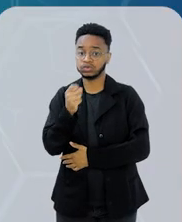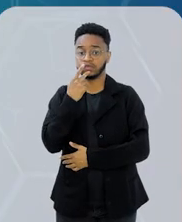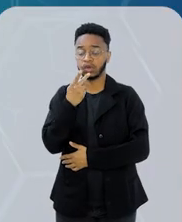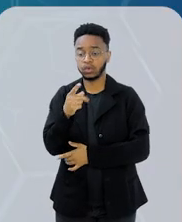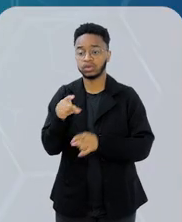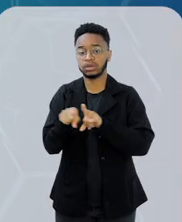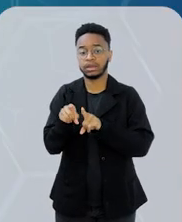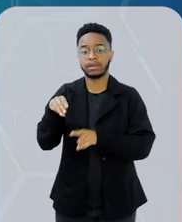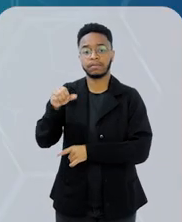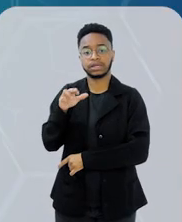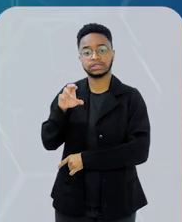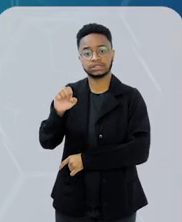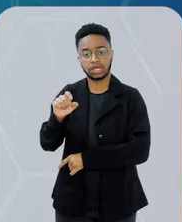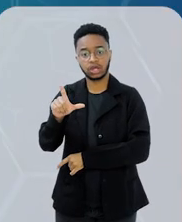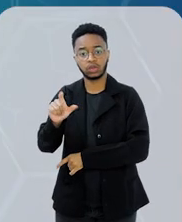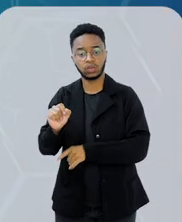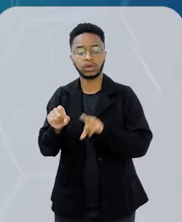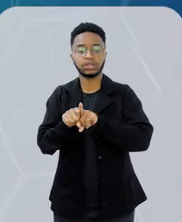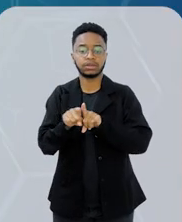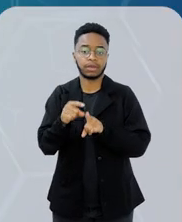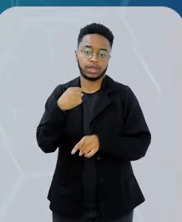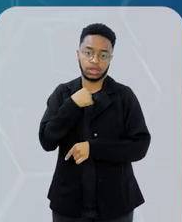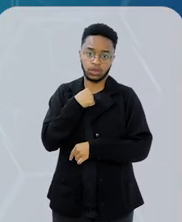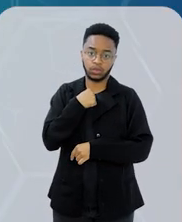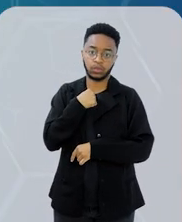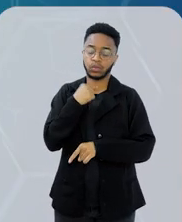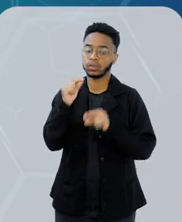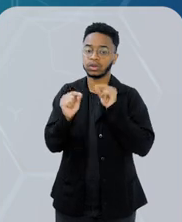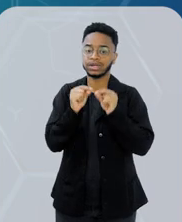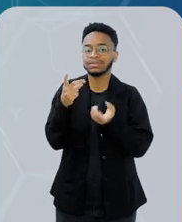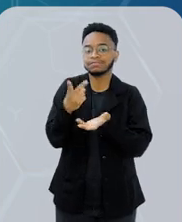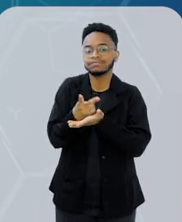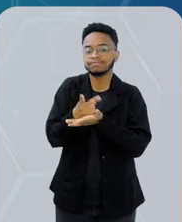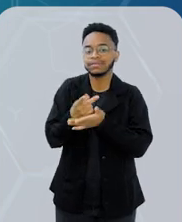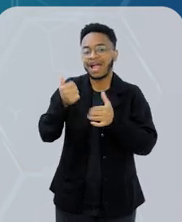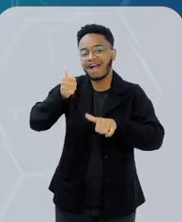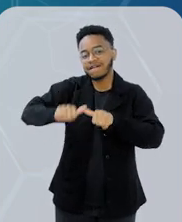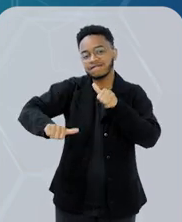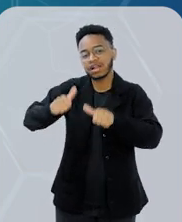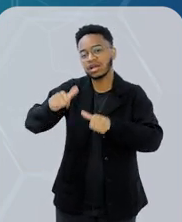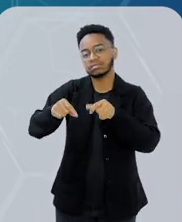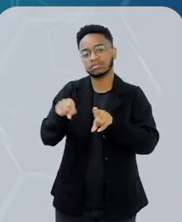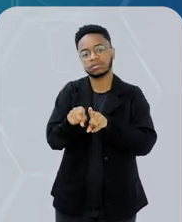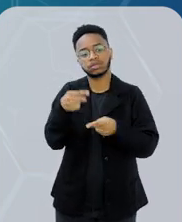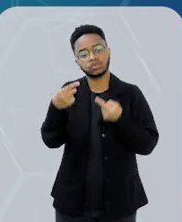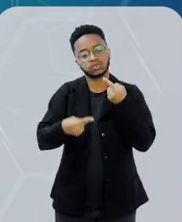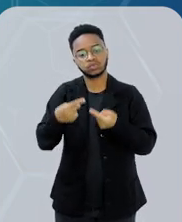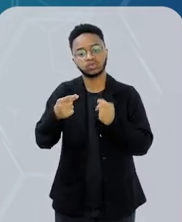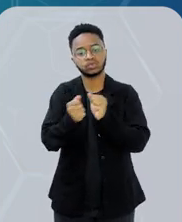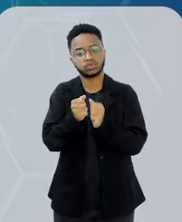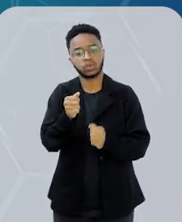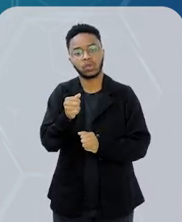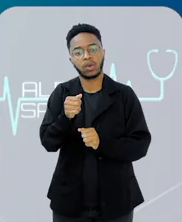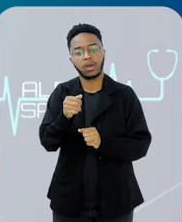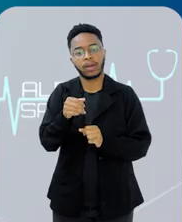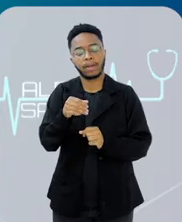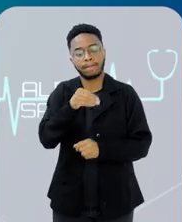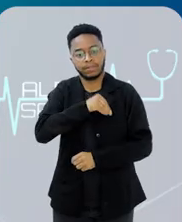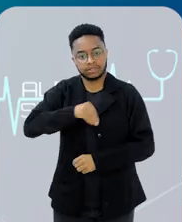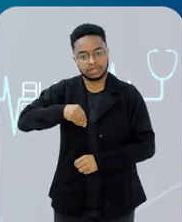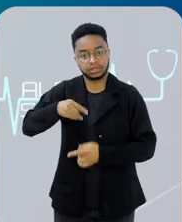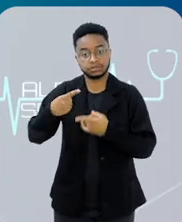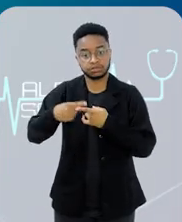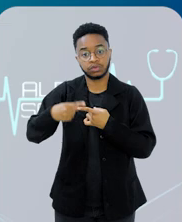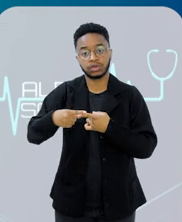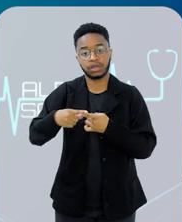plástico, Marcelo, eu como ginecologista, obstetra, a gente sempre tem que estar avaliando, discutindo com o paciente, que em última instância é